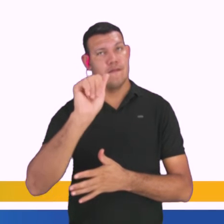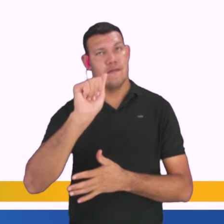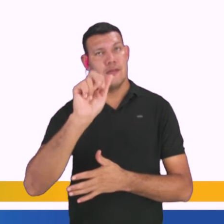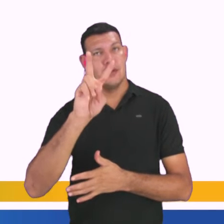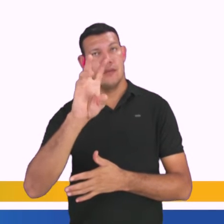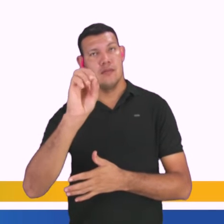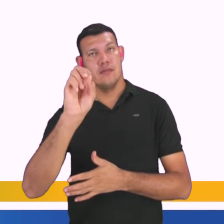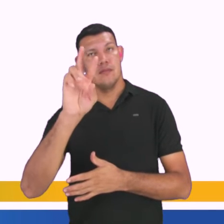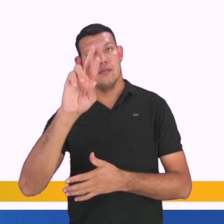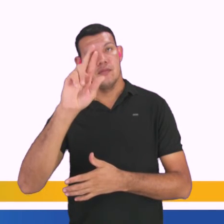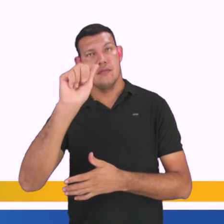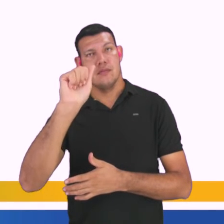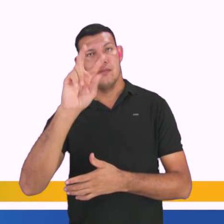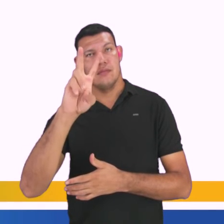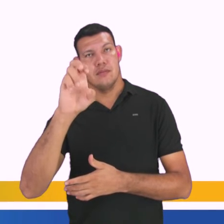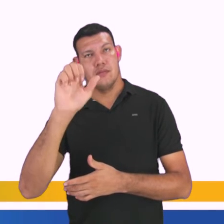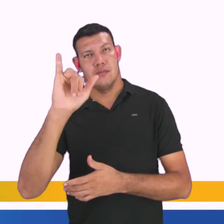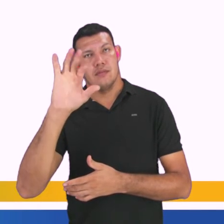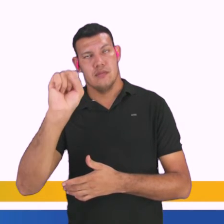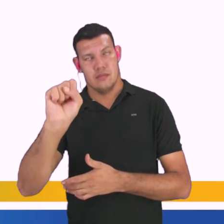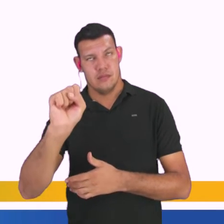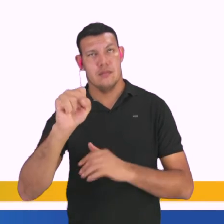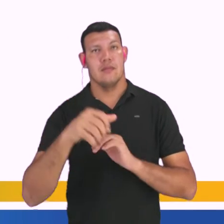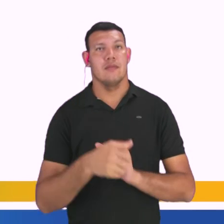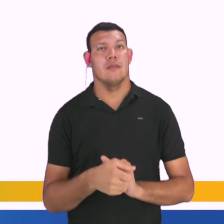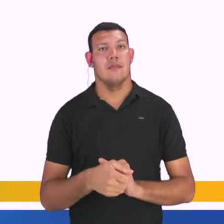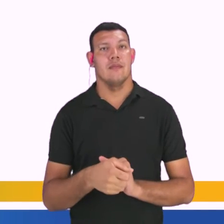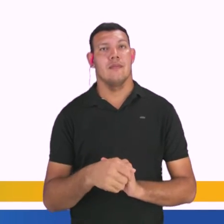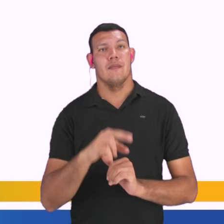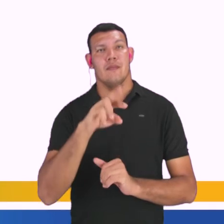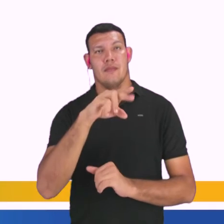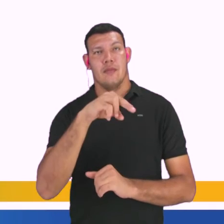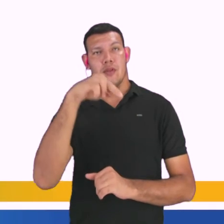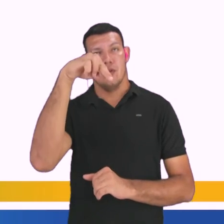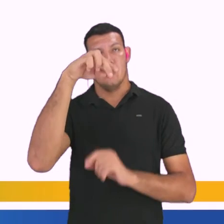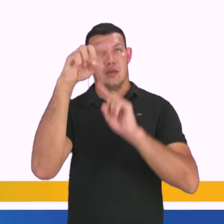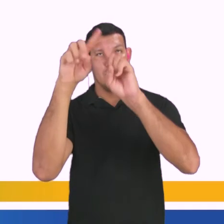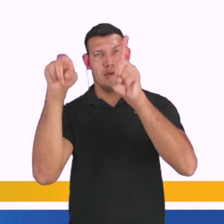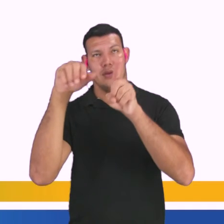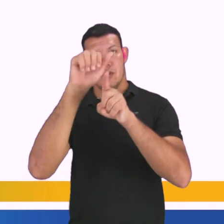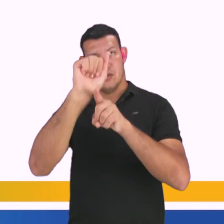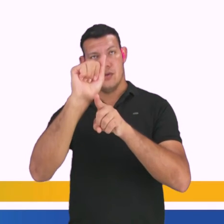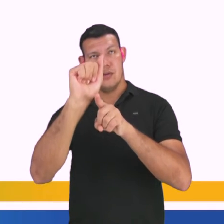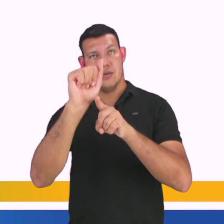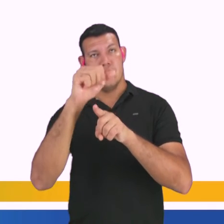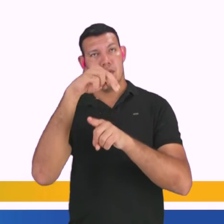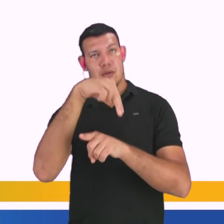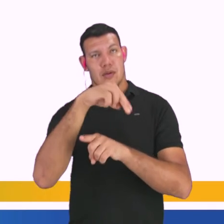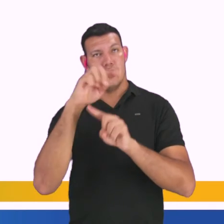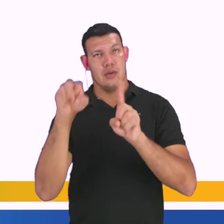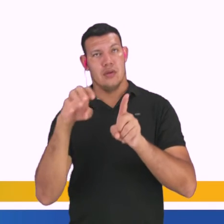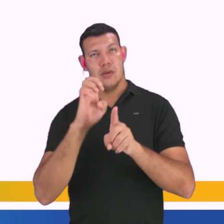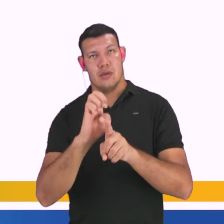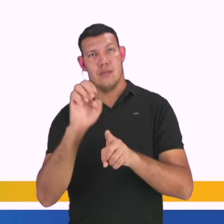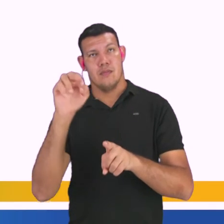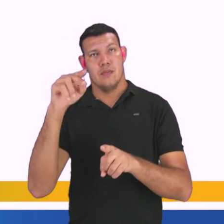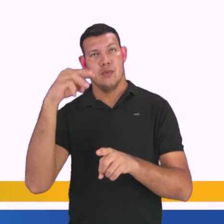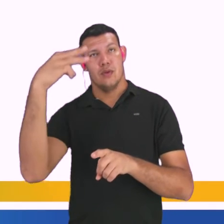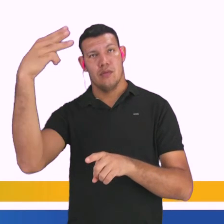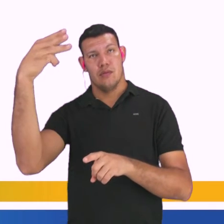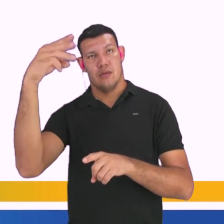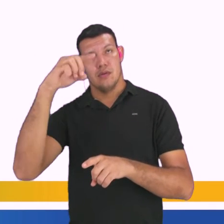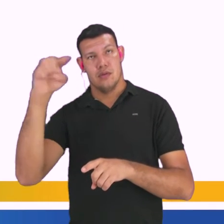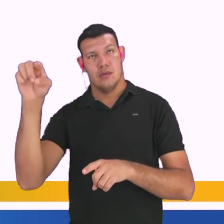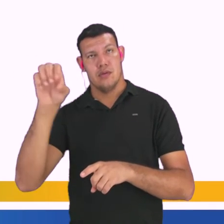será da seguinte maneira e três dividido para 8 isso implica dizer que